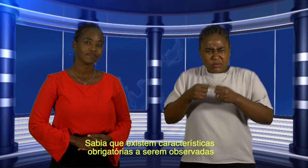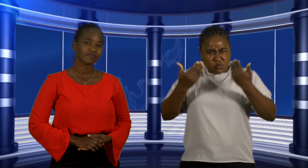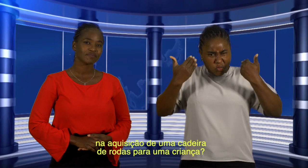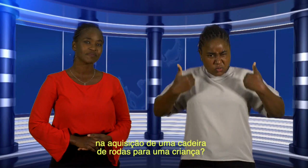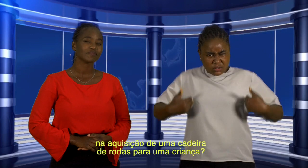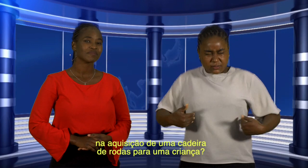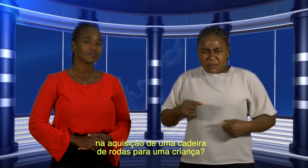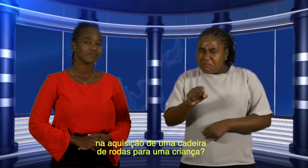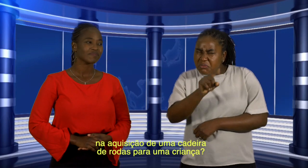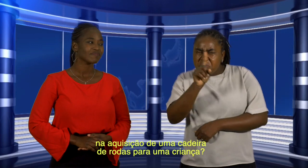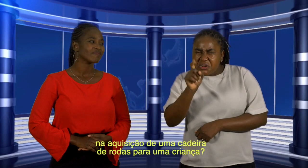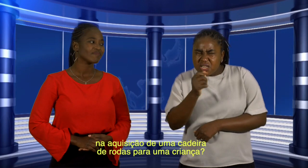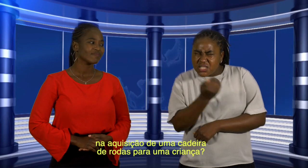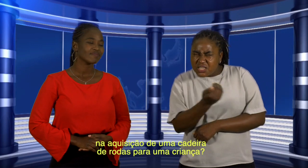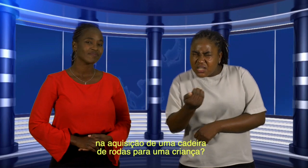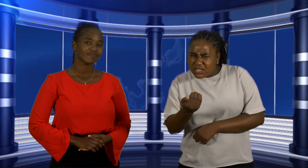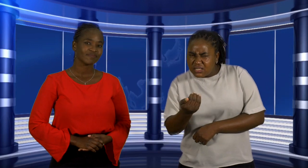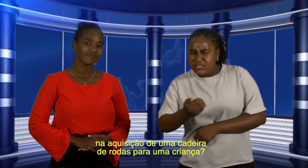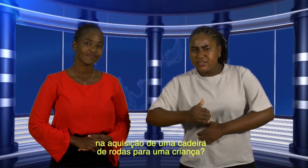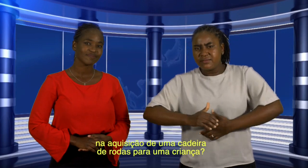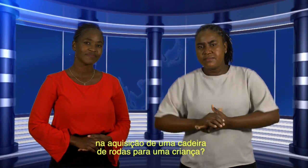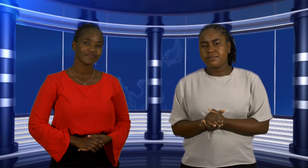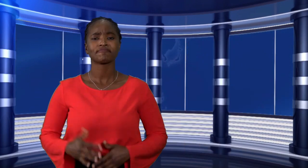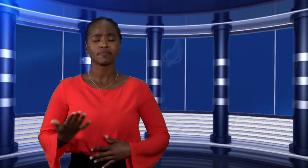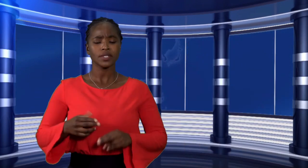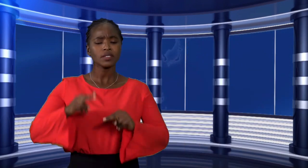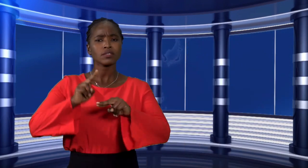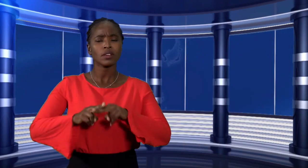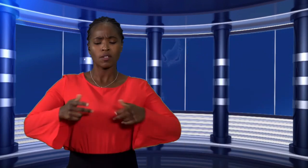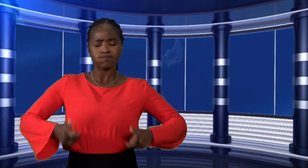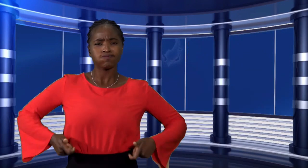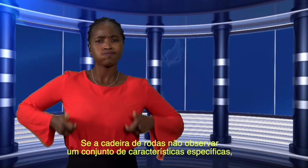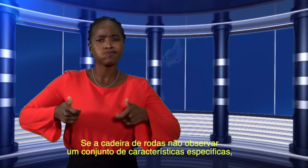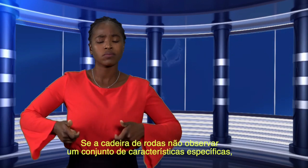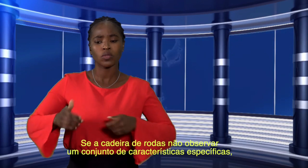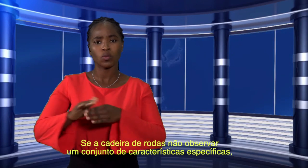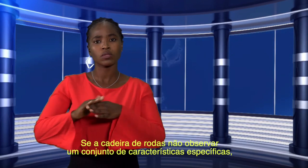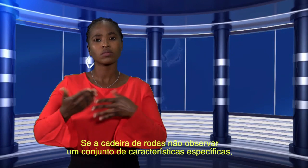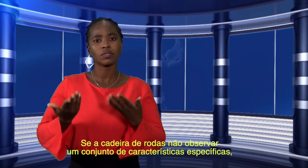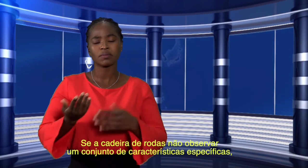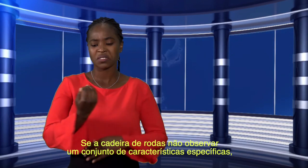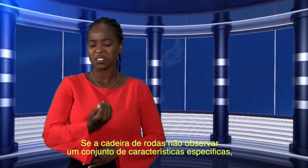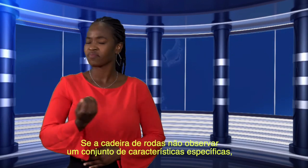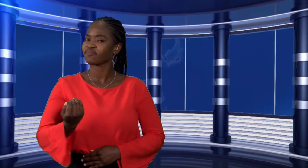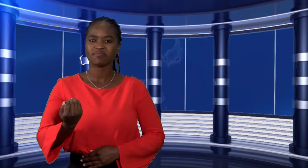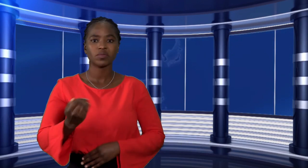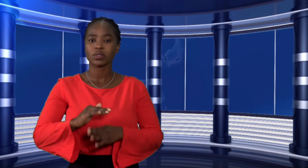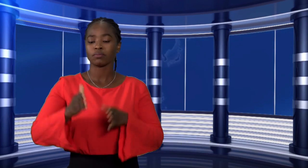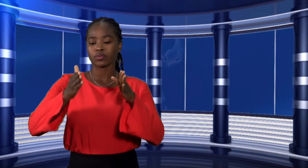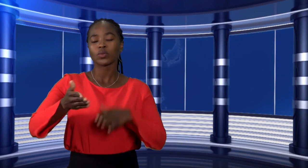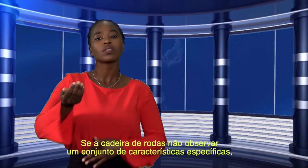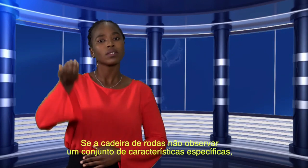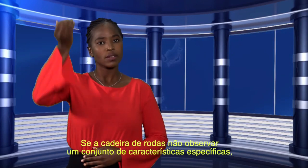a serem observadas na aquisição de uma cadeira de rodas para uma criança? se a cadeira de rodas não observar